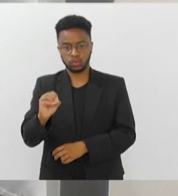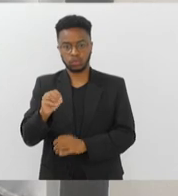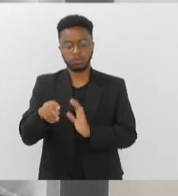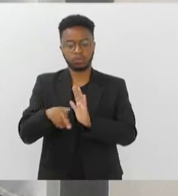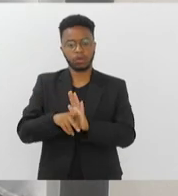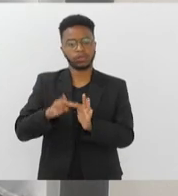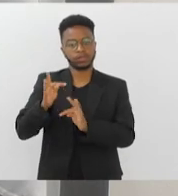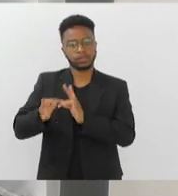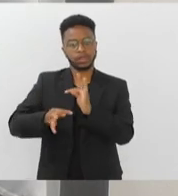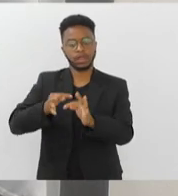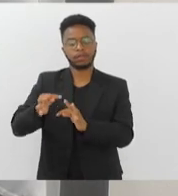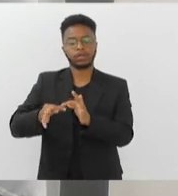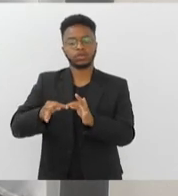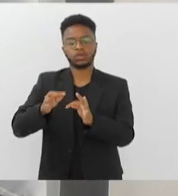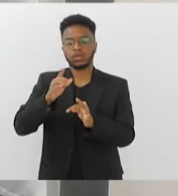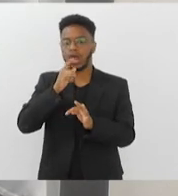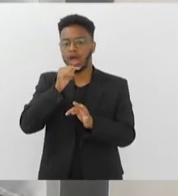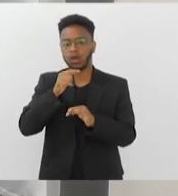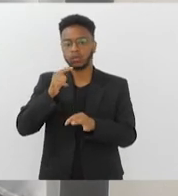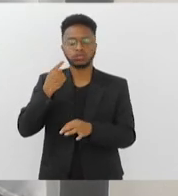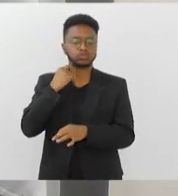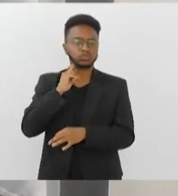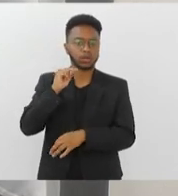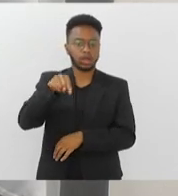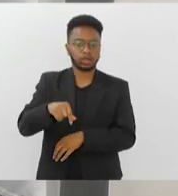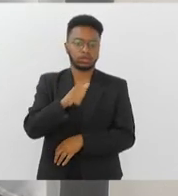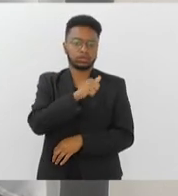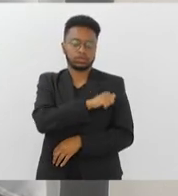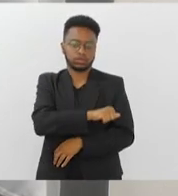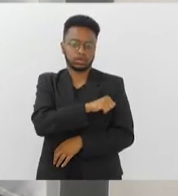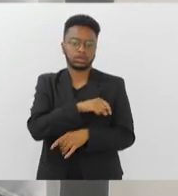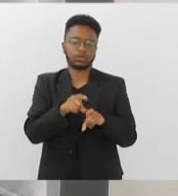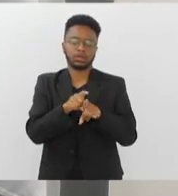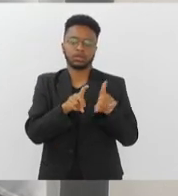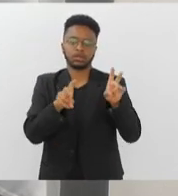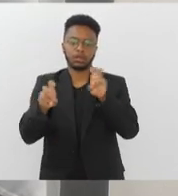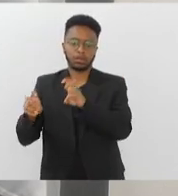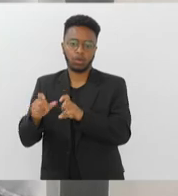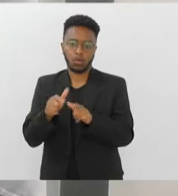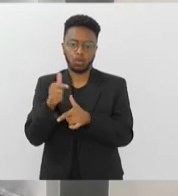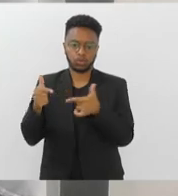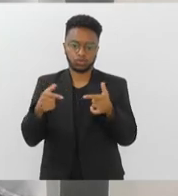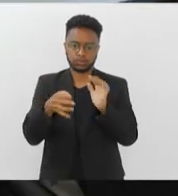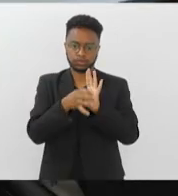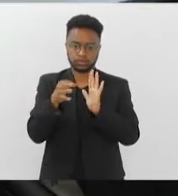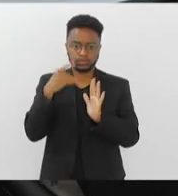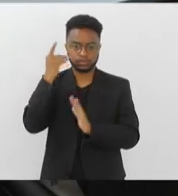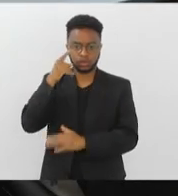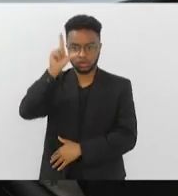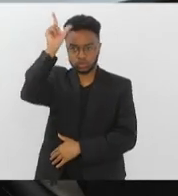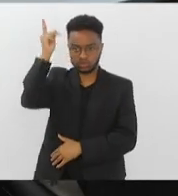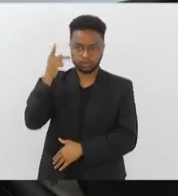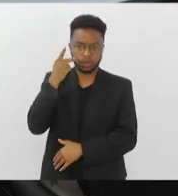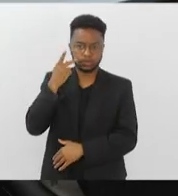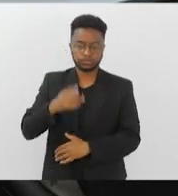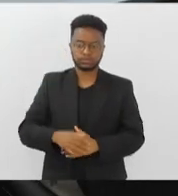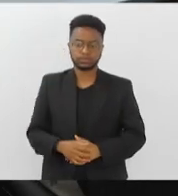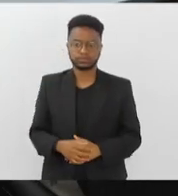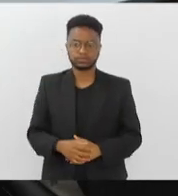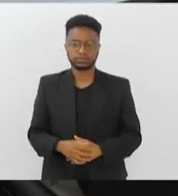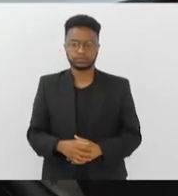de esgoto no estado do Rio de Janeiro e dá outras providências. Para aparecer, deputado Luiz Paulo. Projeto de